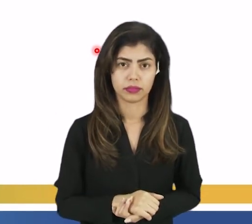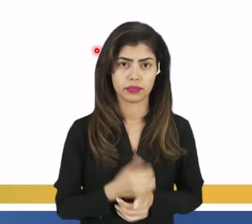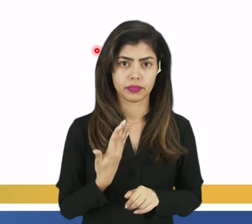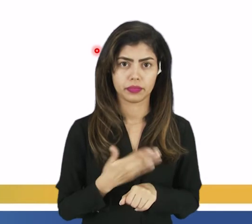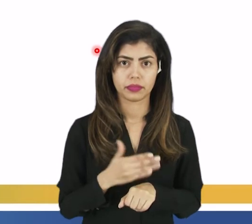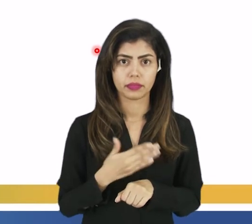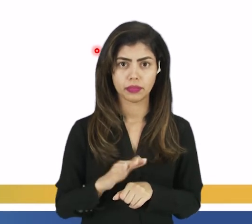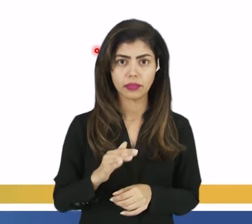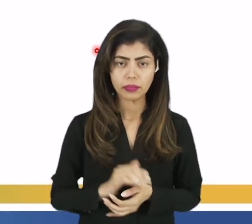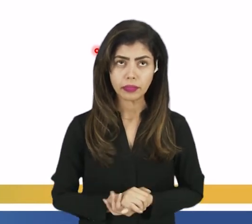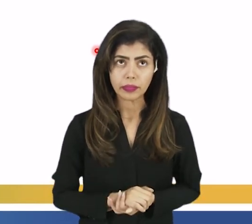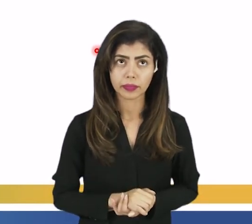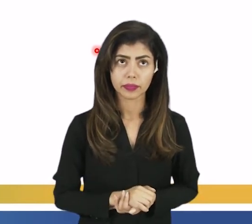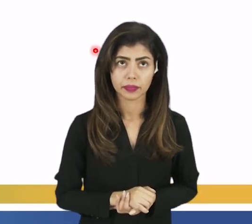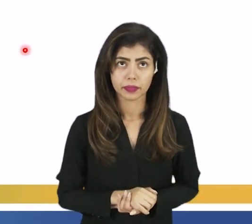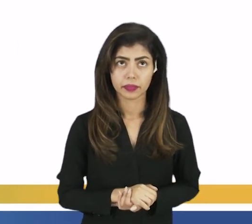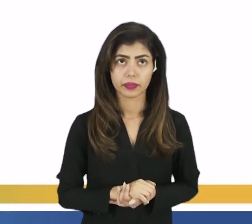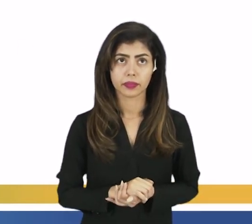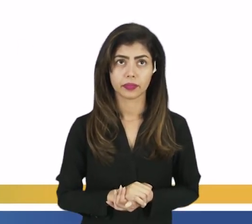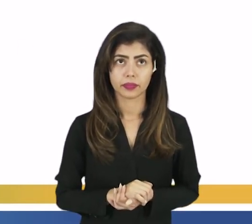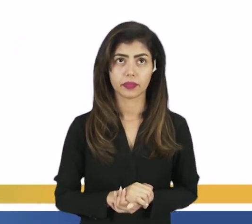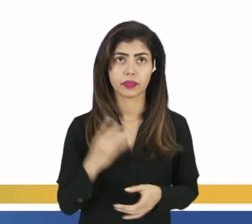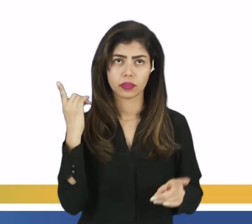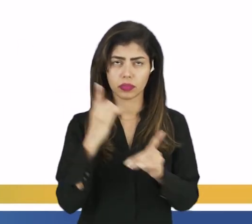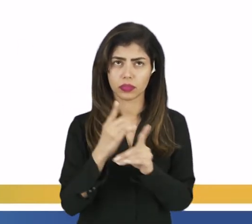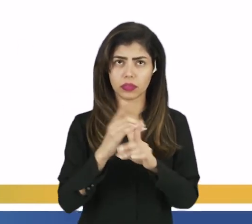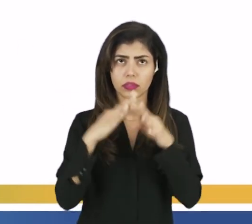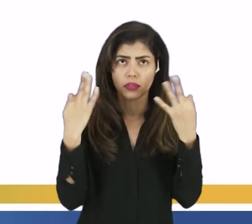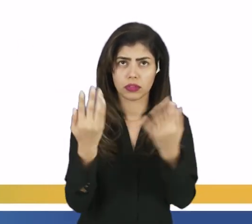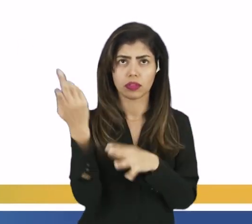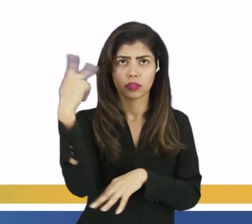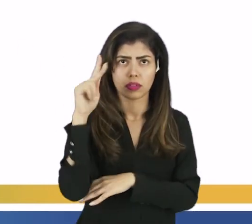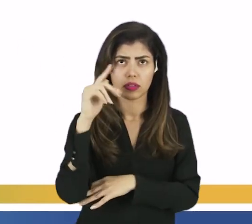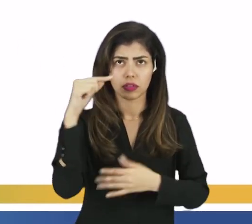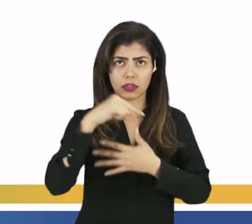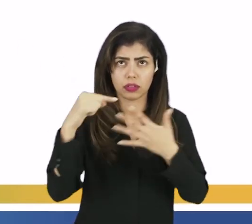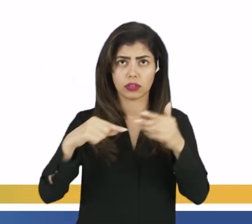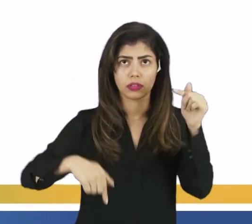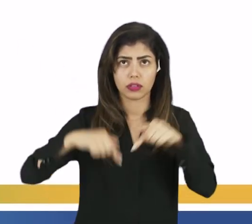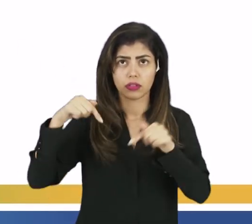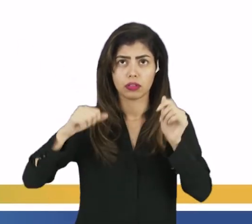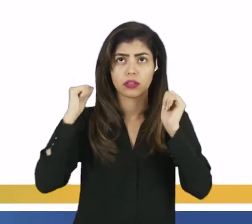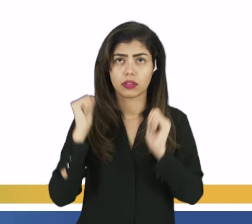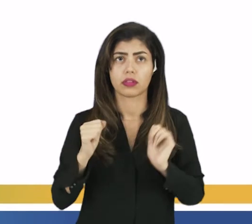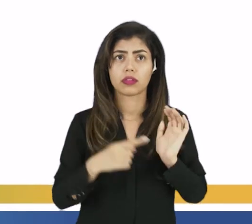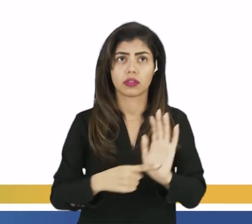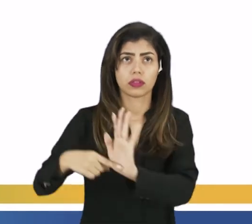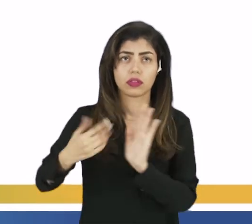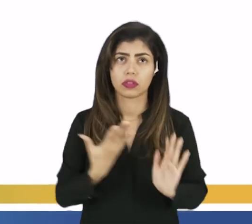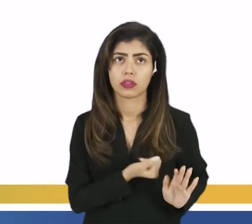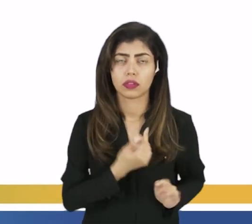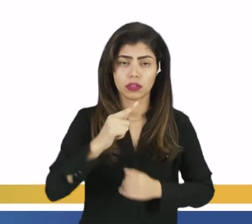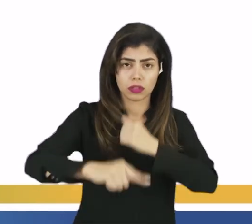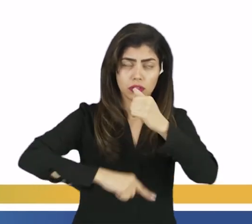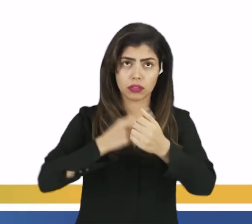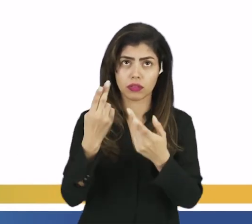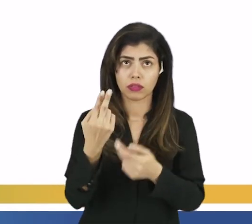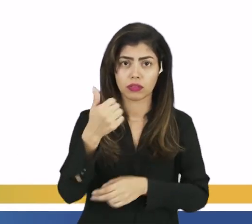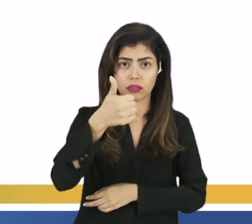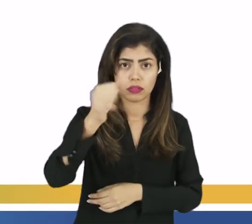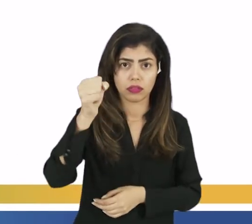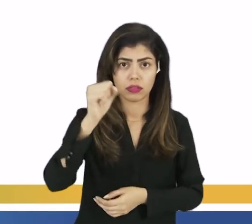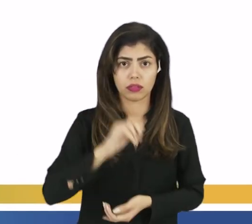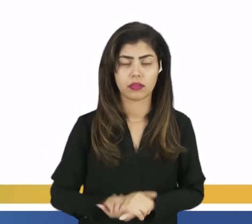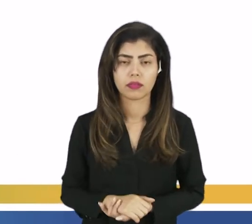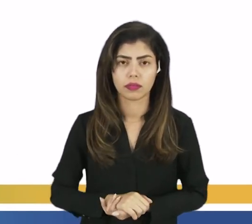colocar em prática no exercitando um fala assim identifique a família e o período do elemento químico que possui o número atômico